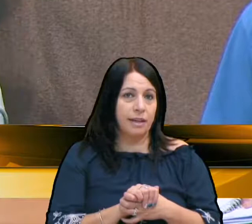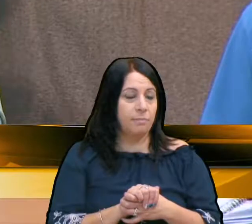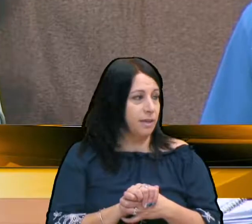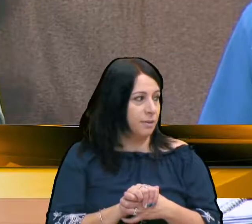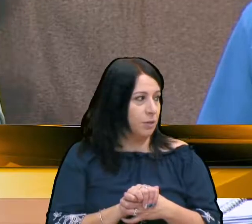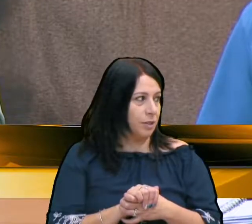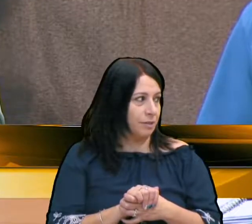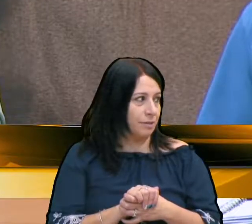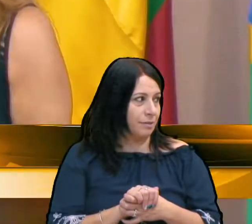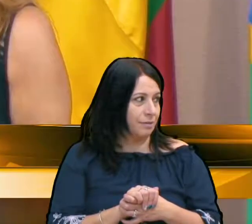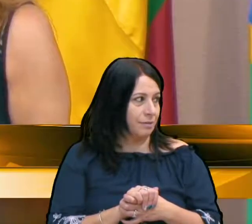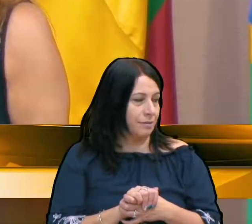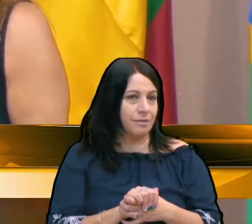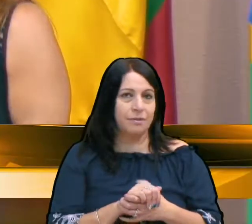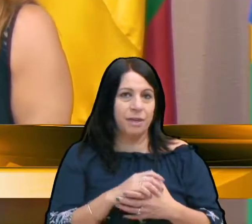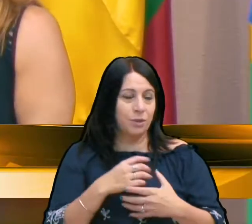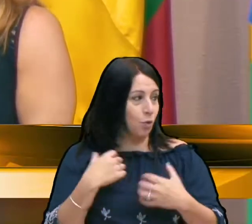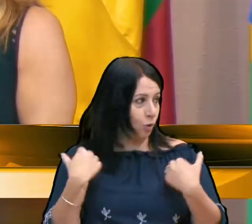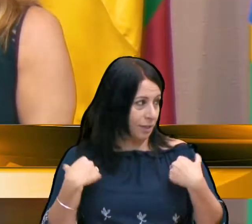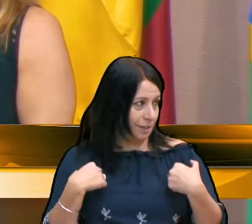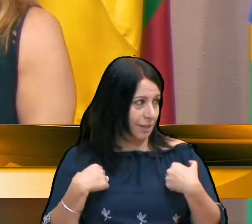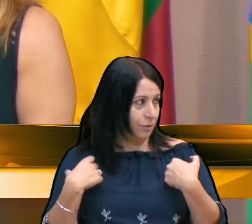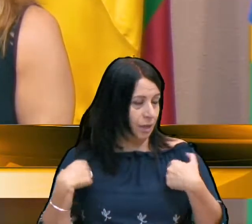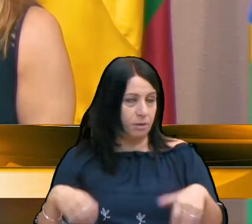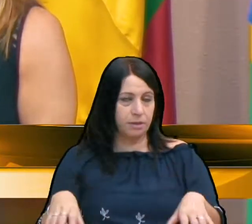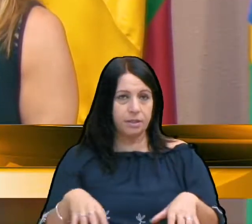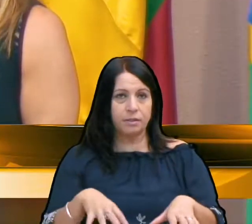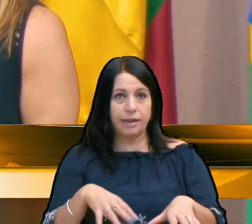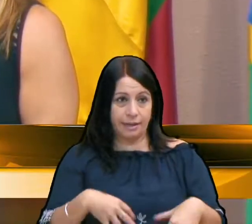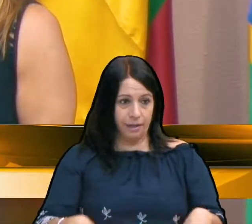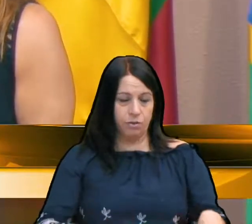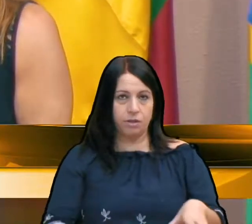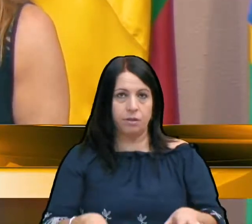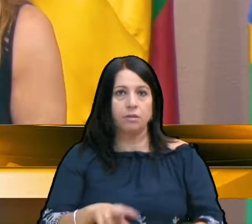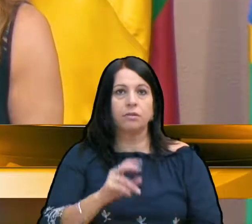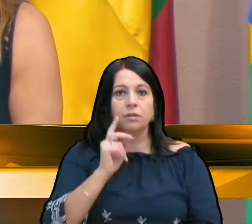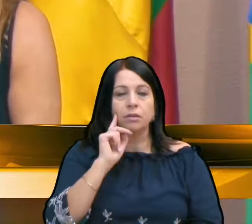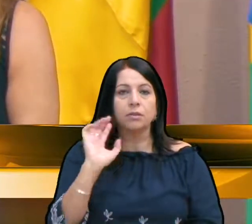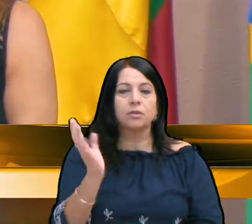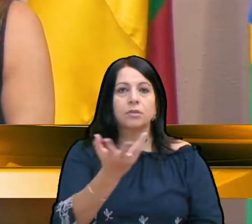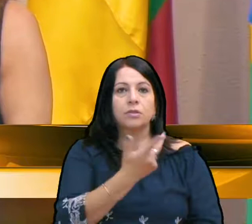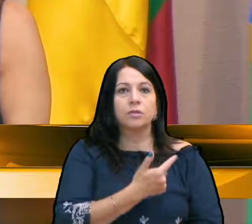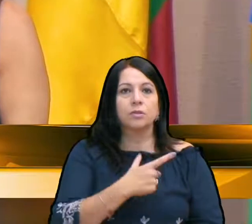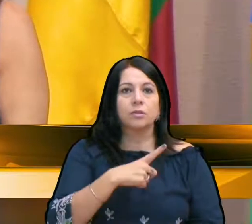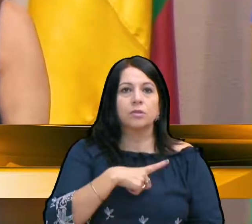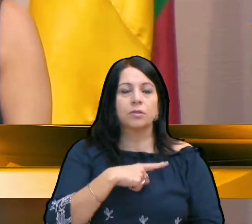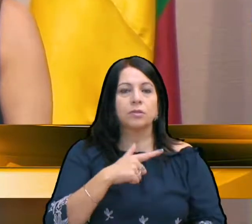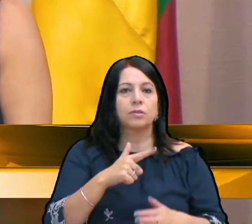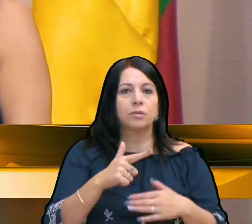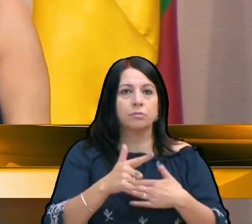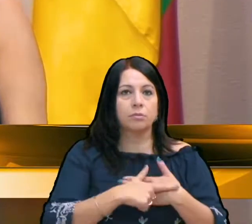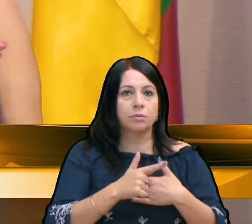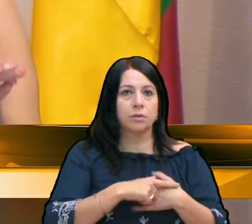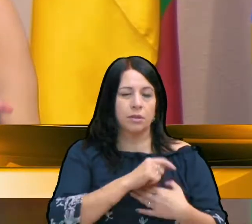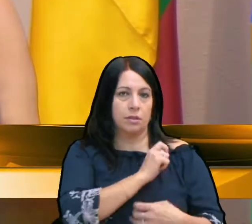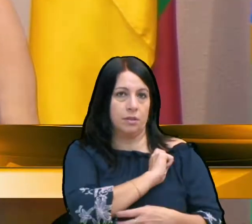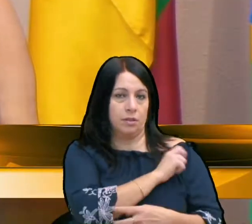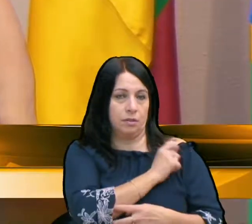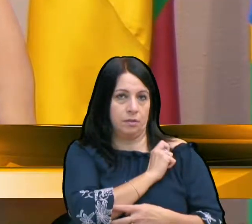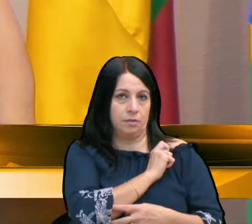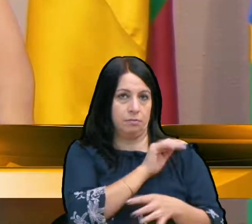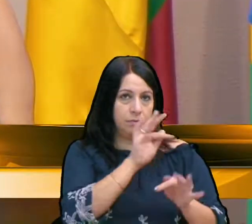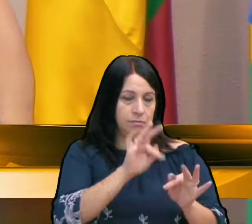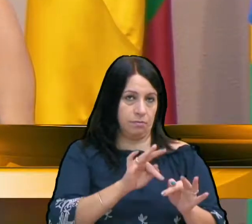Parabéns e conte com o nosso apoio. Obrigada. De fato, né, todos nós temos o papel de fiscalizar. Para